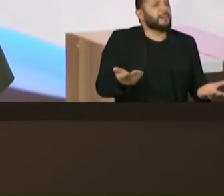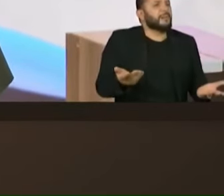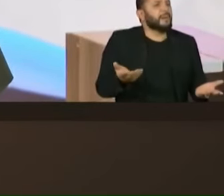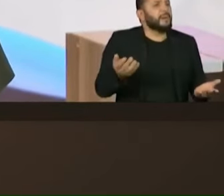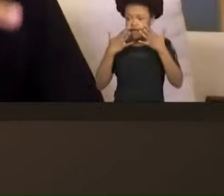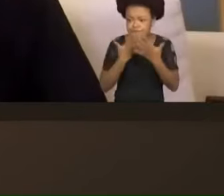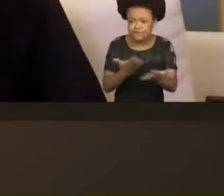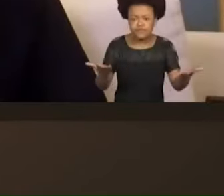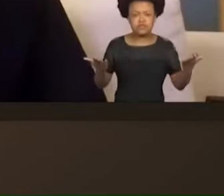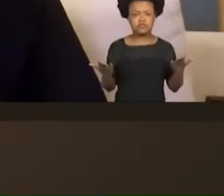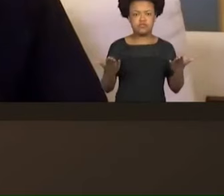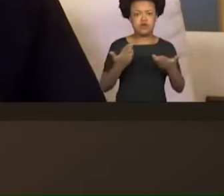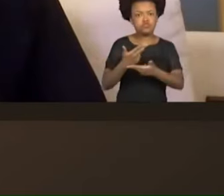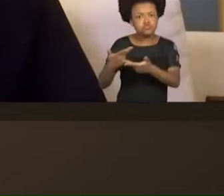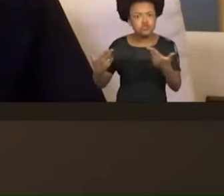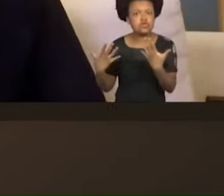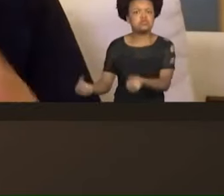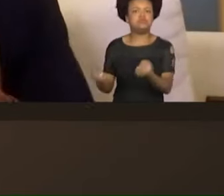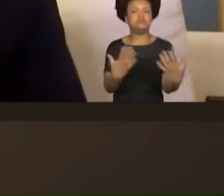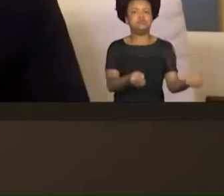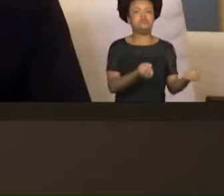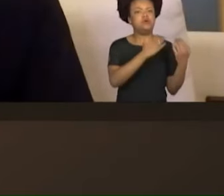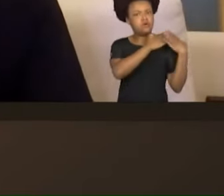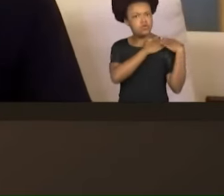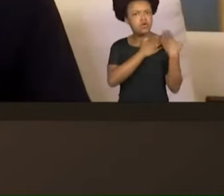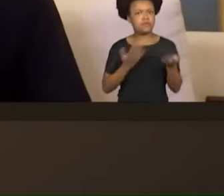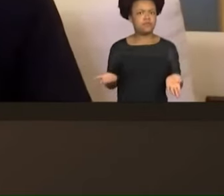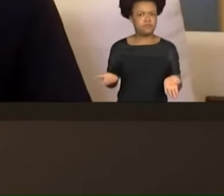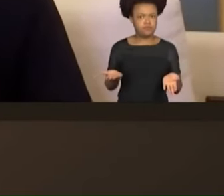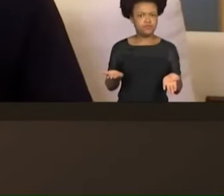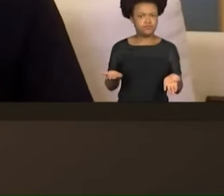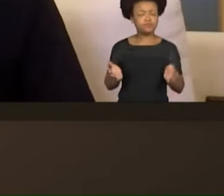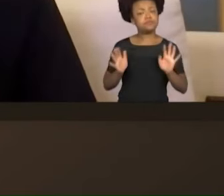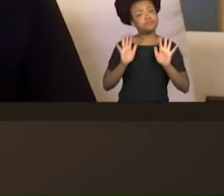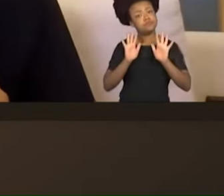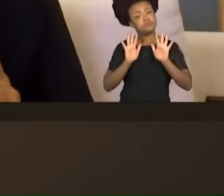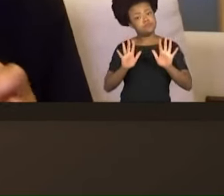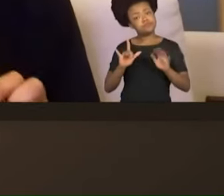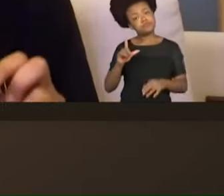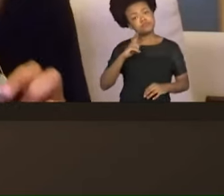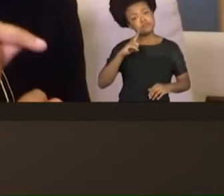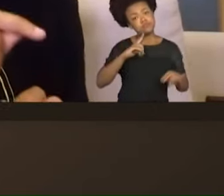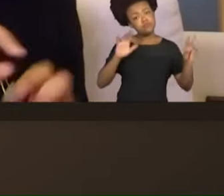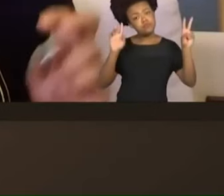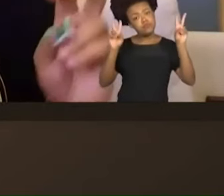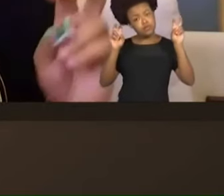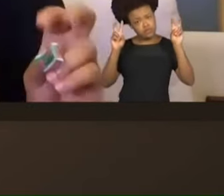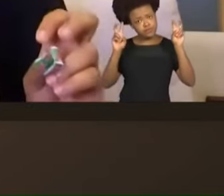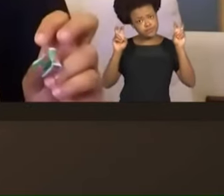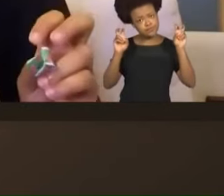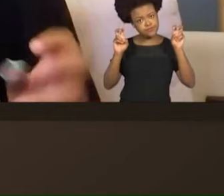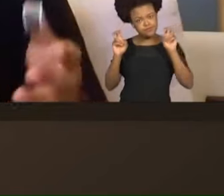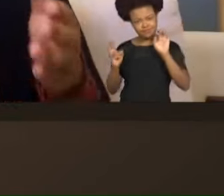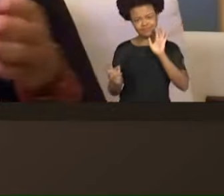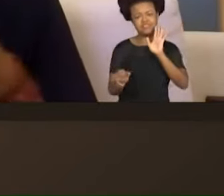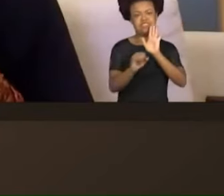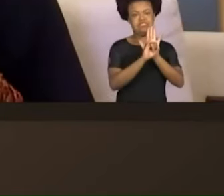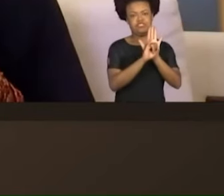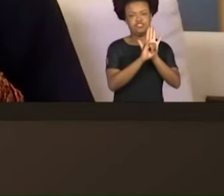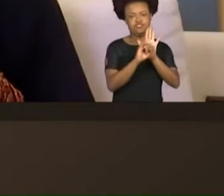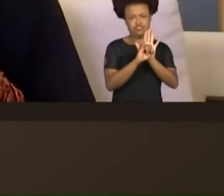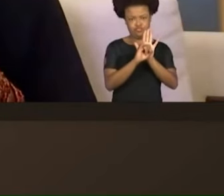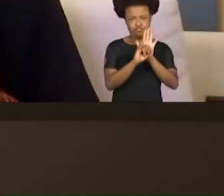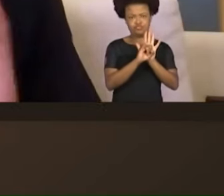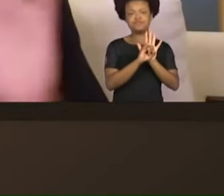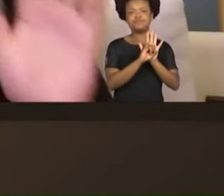precisa? Né? Tanto o que a gente tem chamado de identitário, quanto os anti-identitário incorrem no